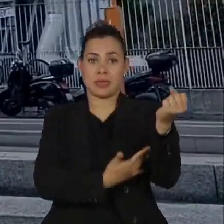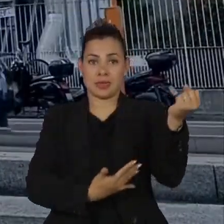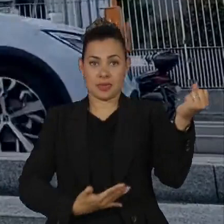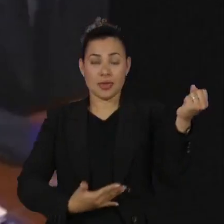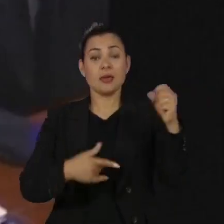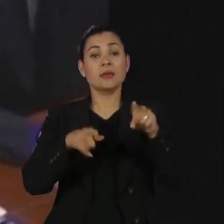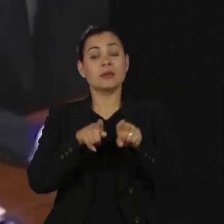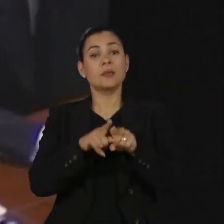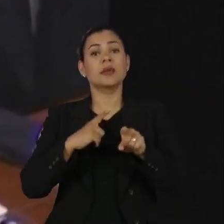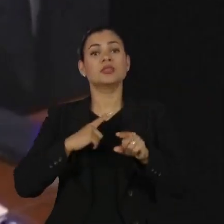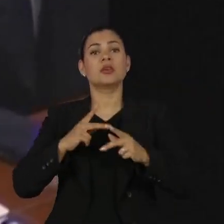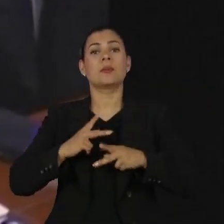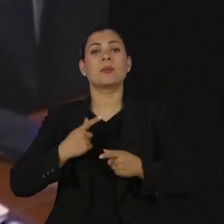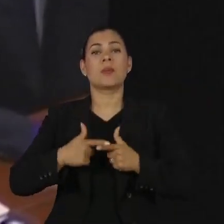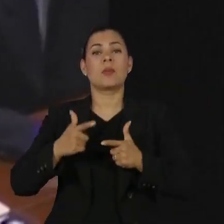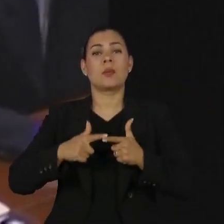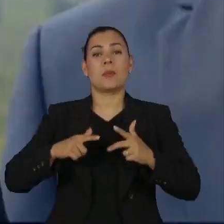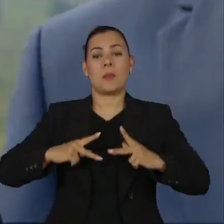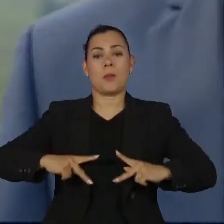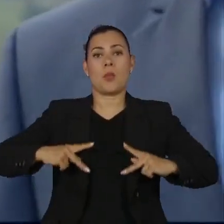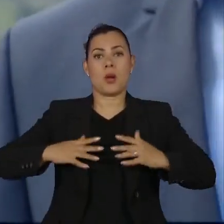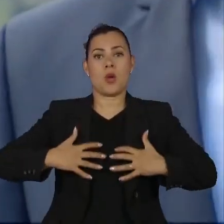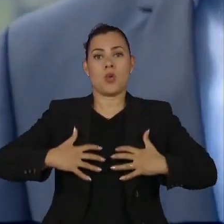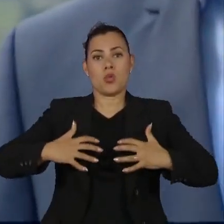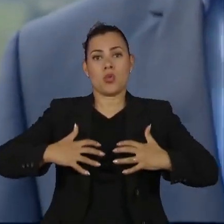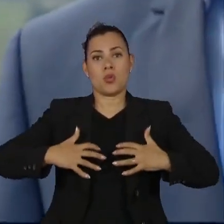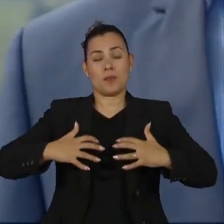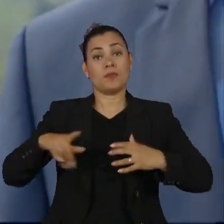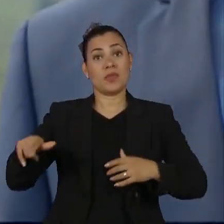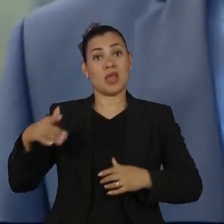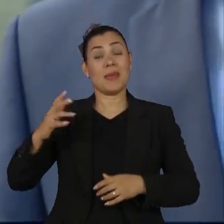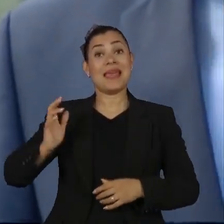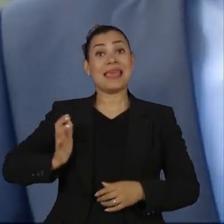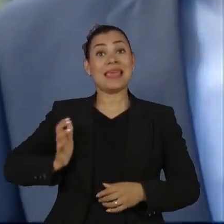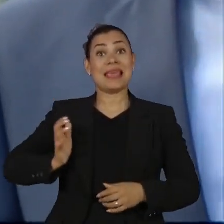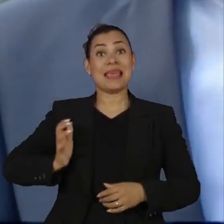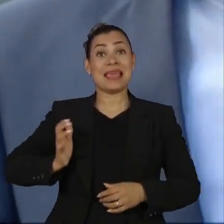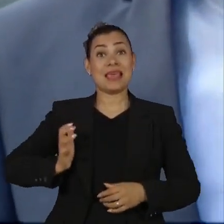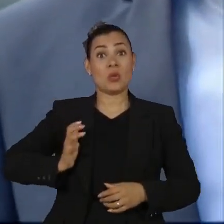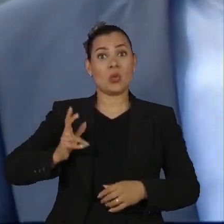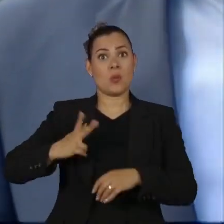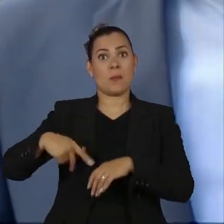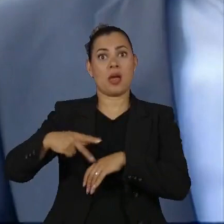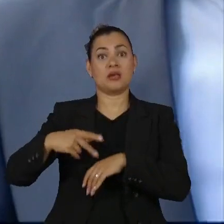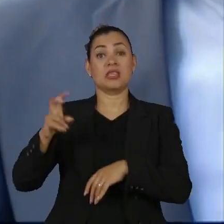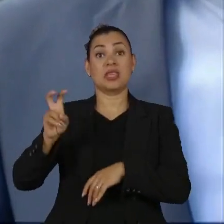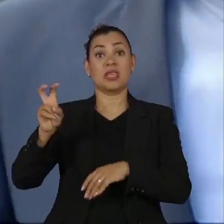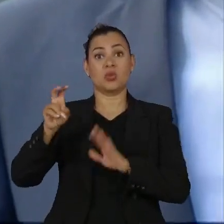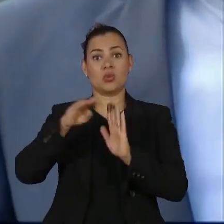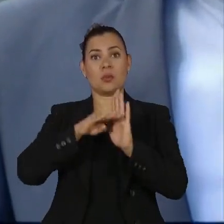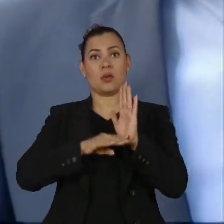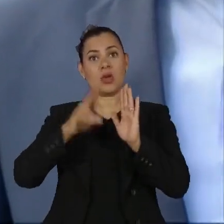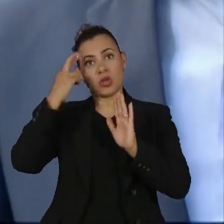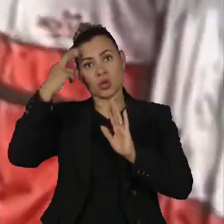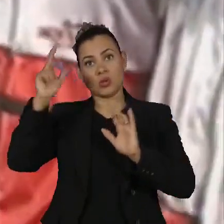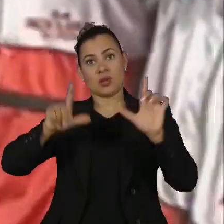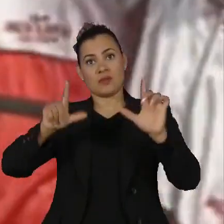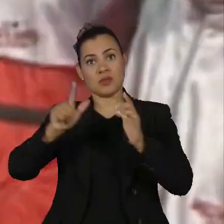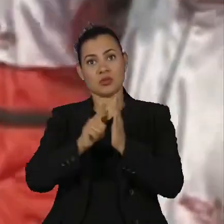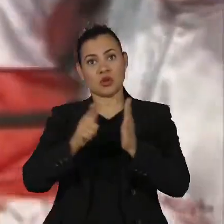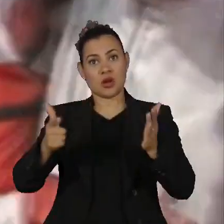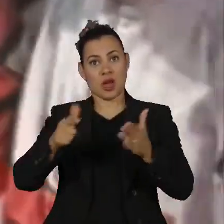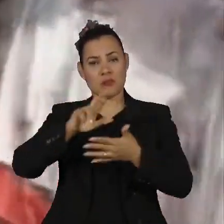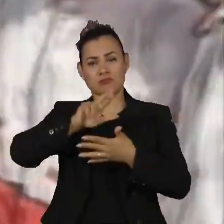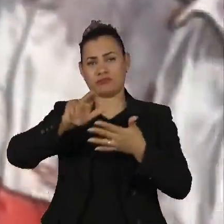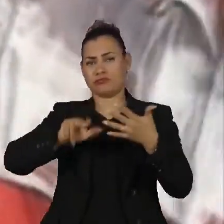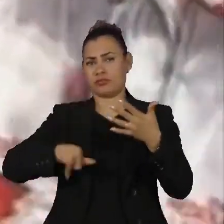pulmonar magnata da mídia quinto homem mais rico do país dono de emissoras de televisão jornais e